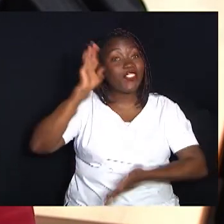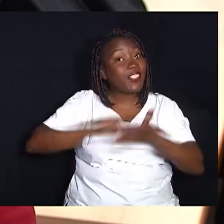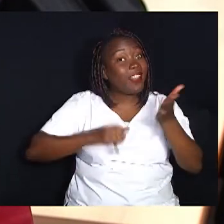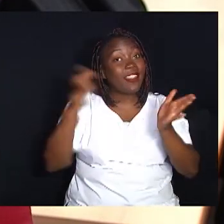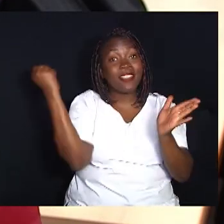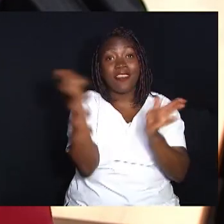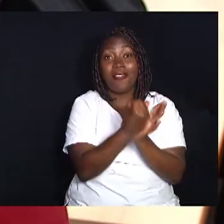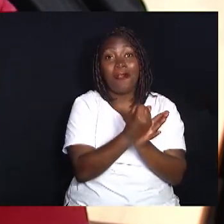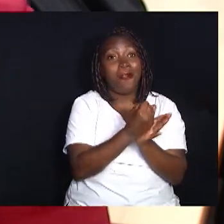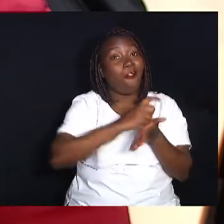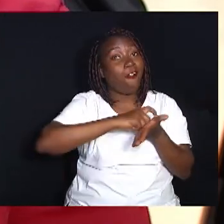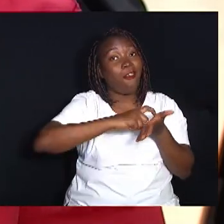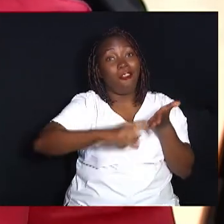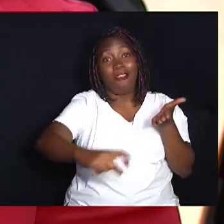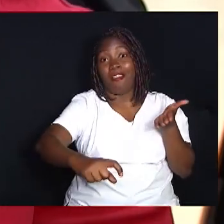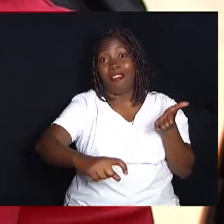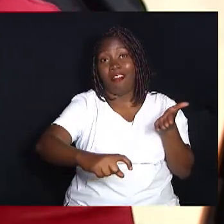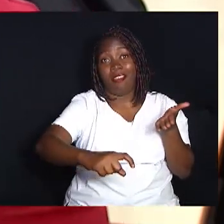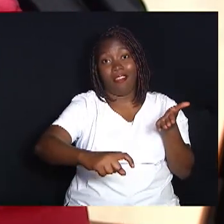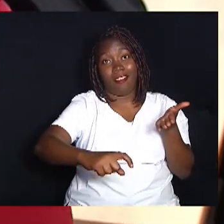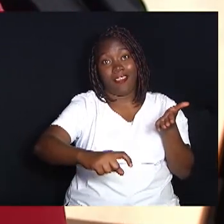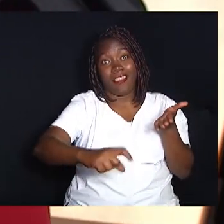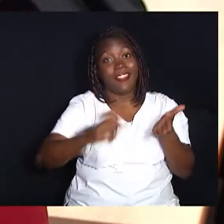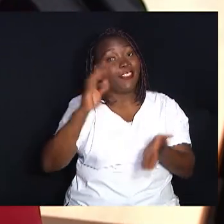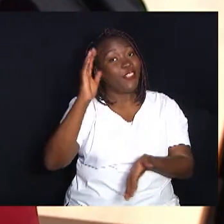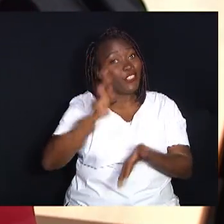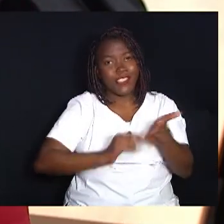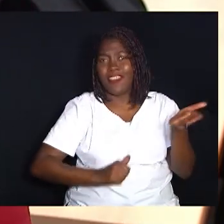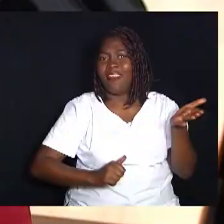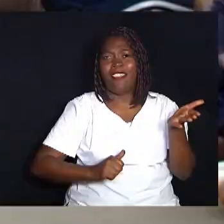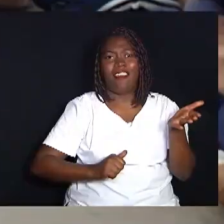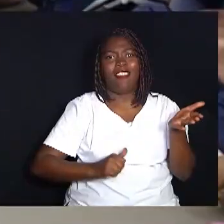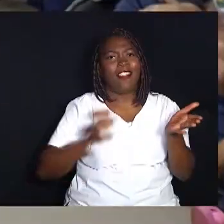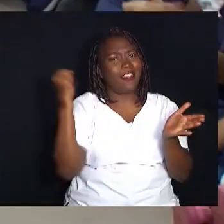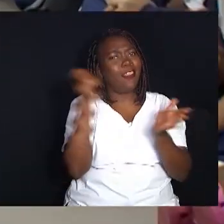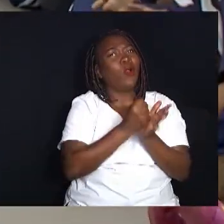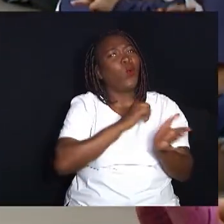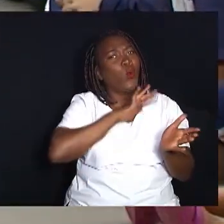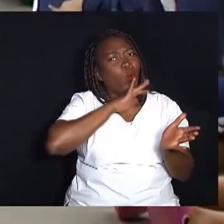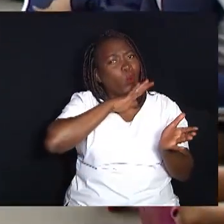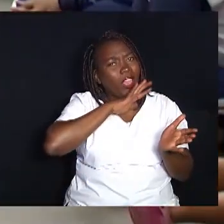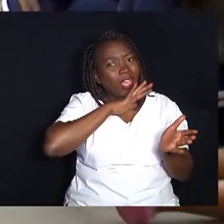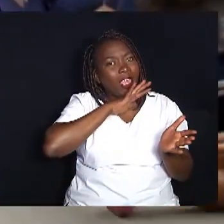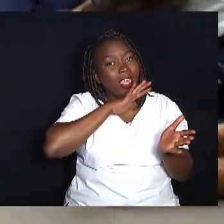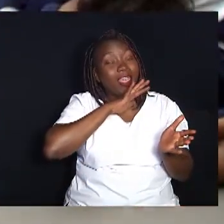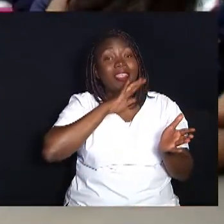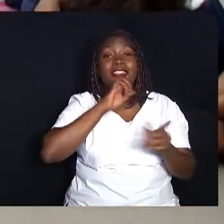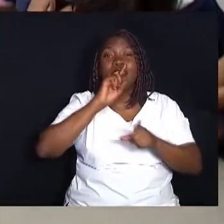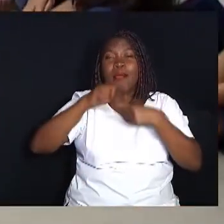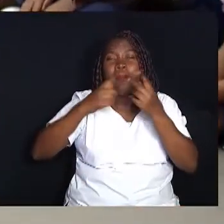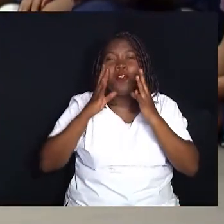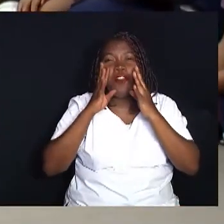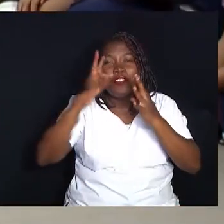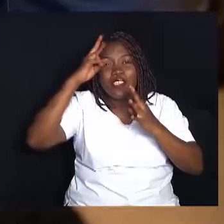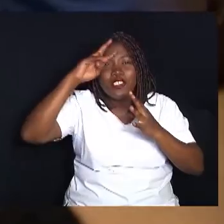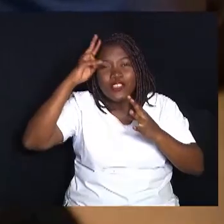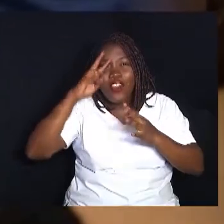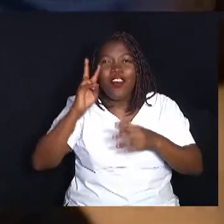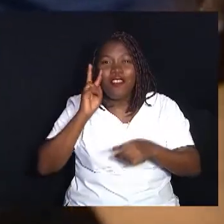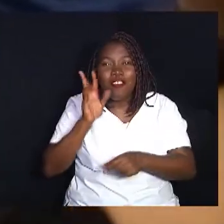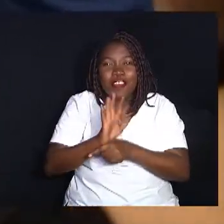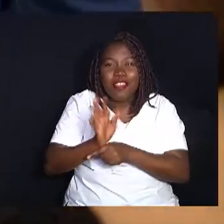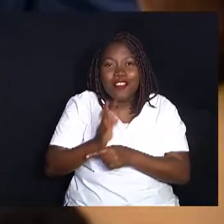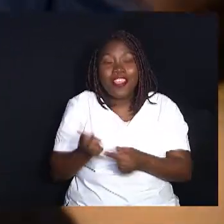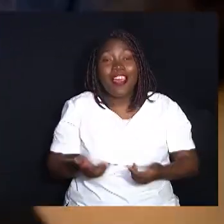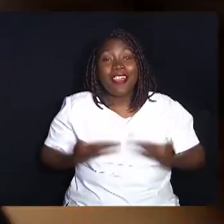né? Tirar essa marca ruim. Depois de ouvir a história, verem vídeos animados, eles foram